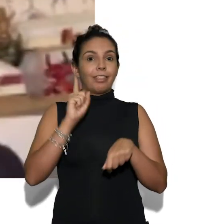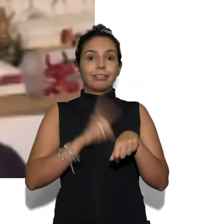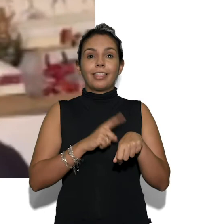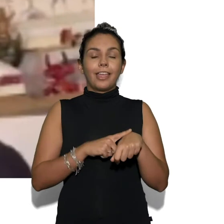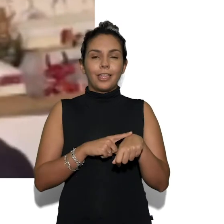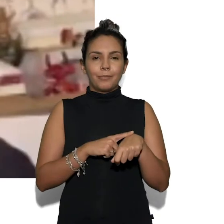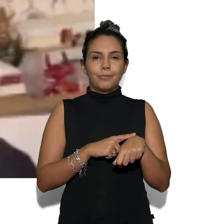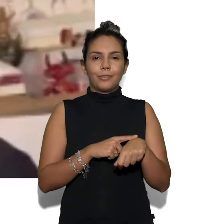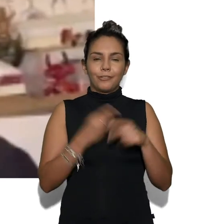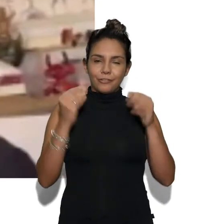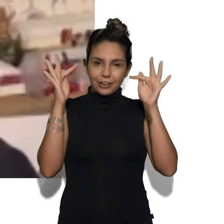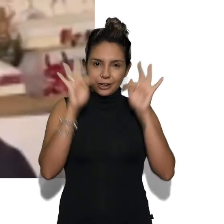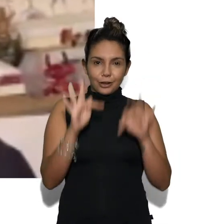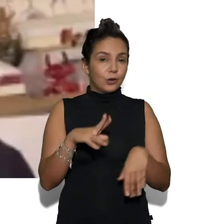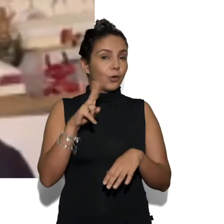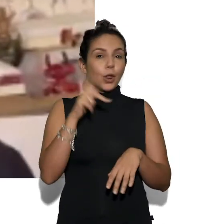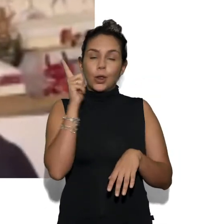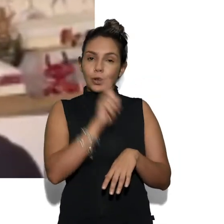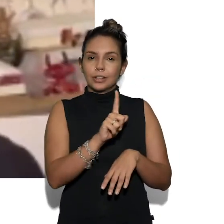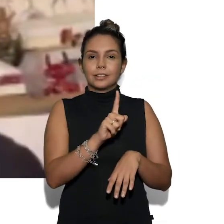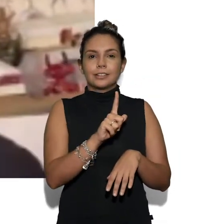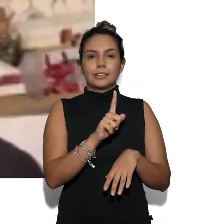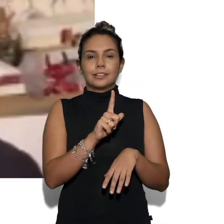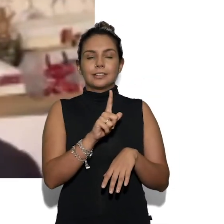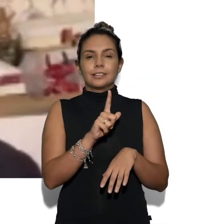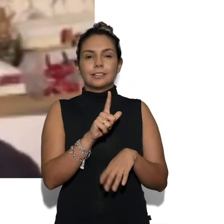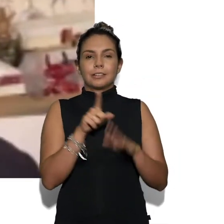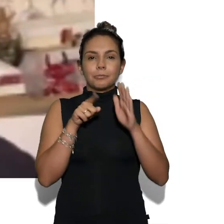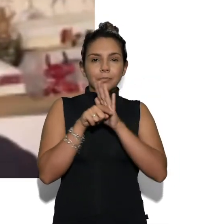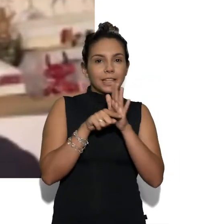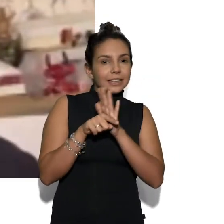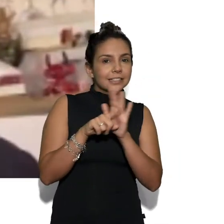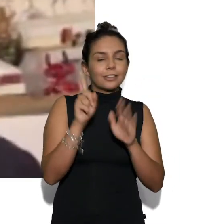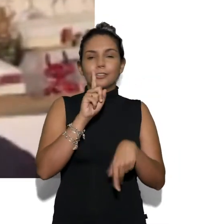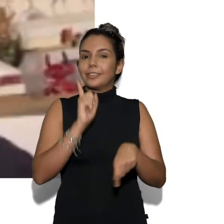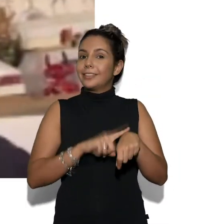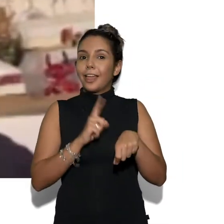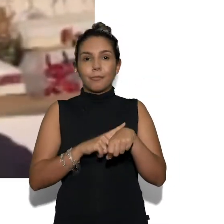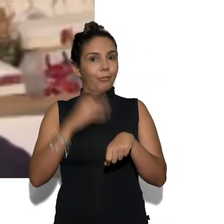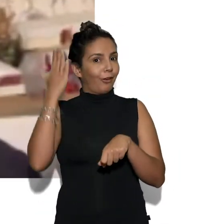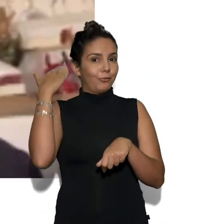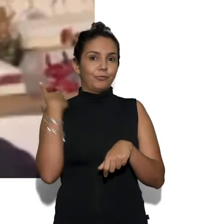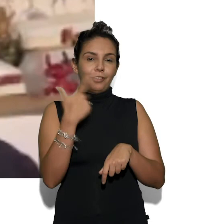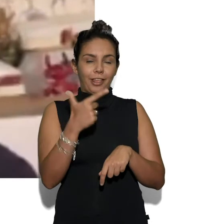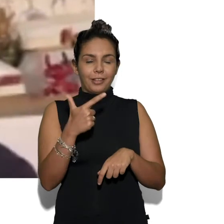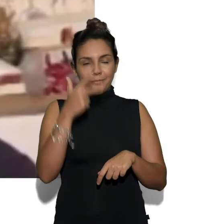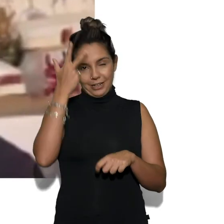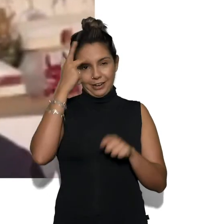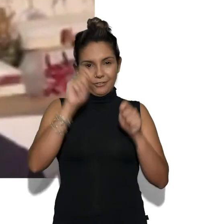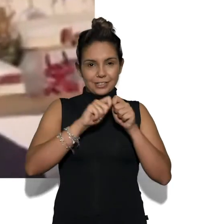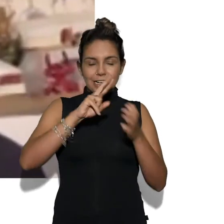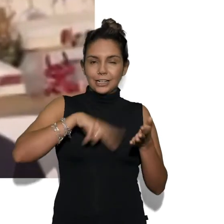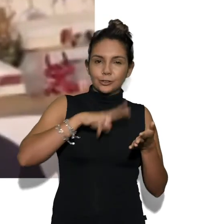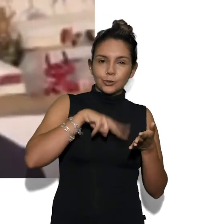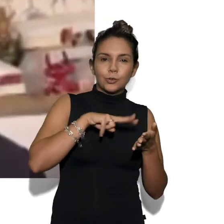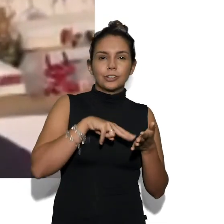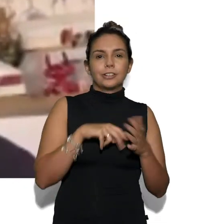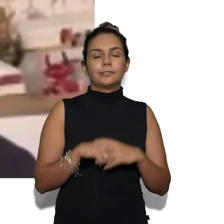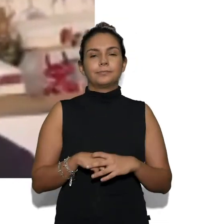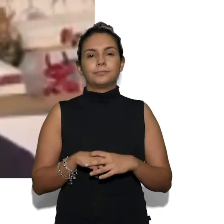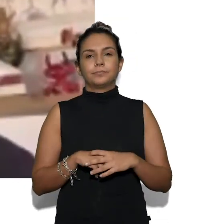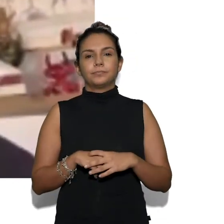conseguia fazer com satisfação, porque eu nunca conseguia estabelecer uma pesquisa, não conseguia tempo suficiente para